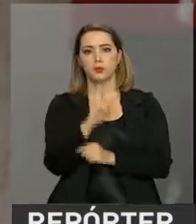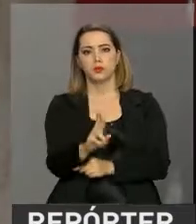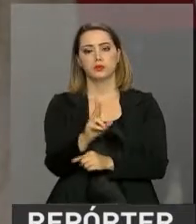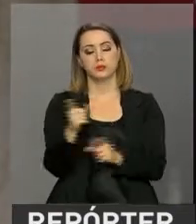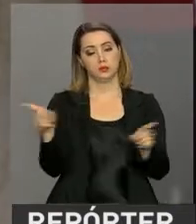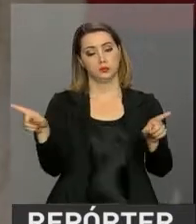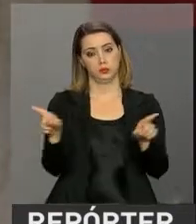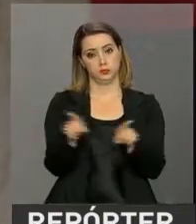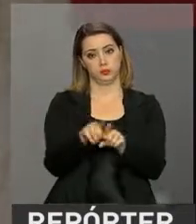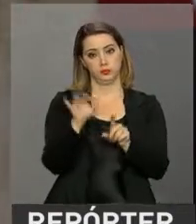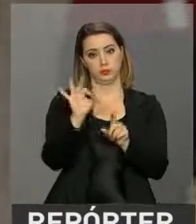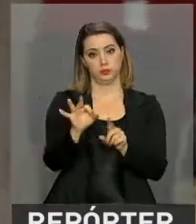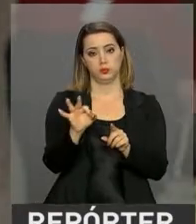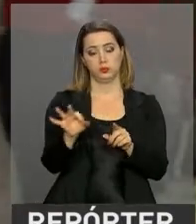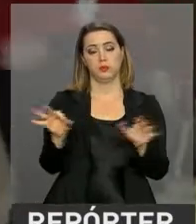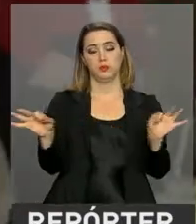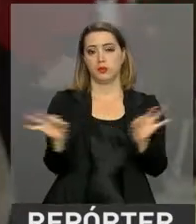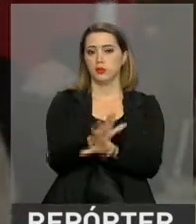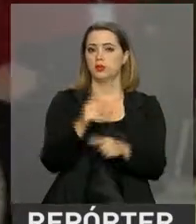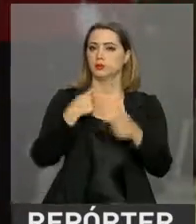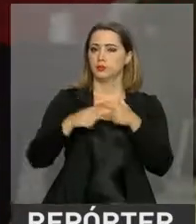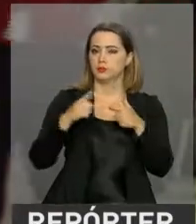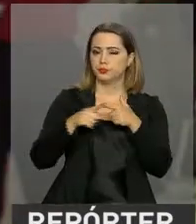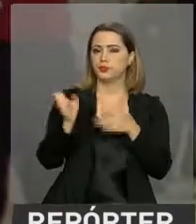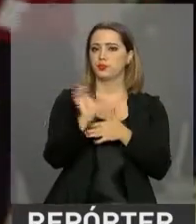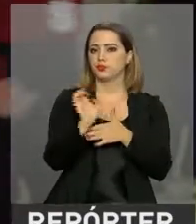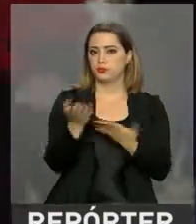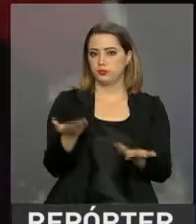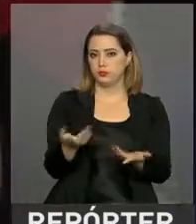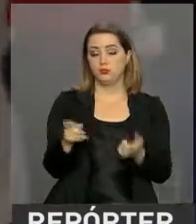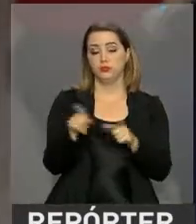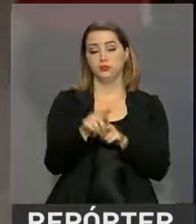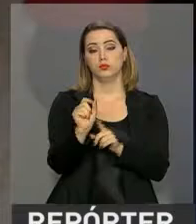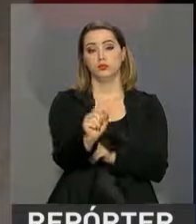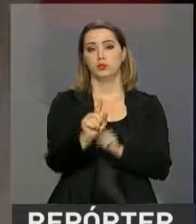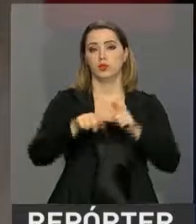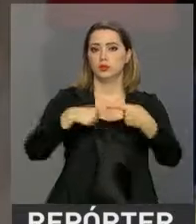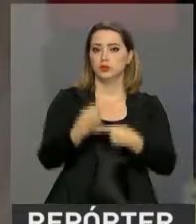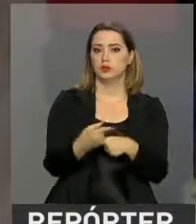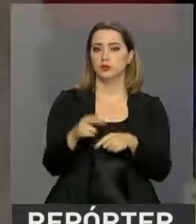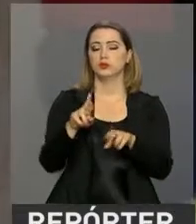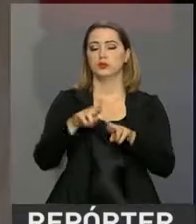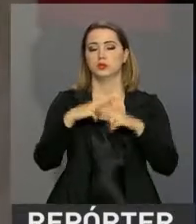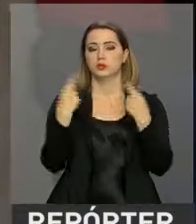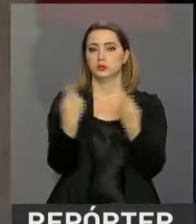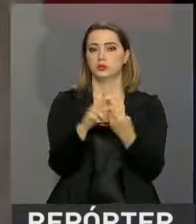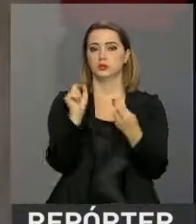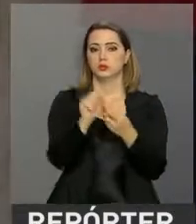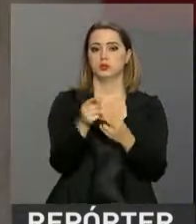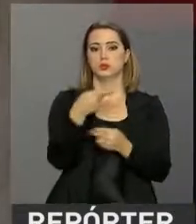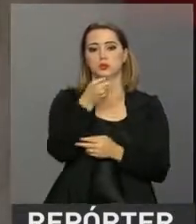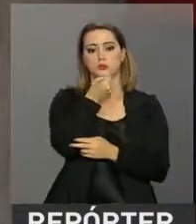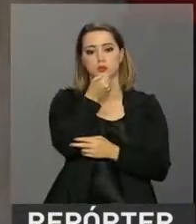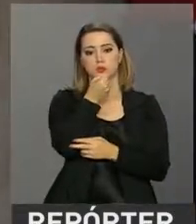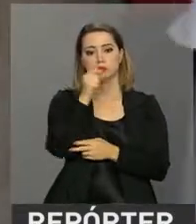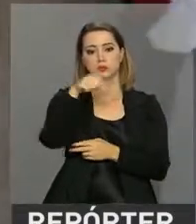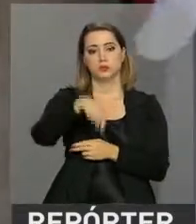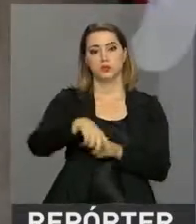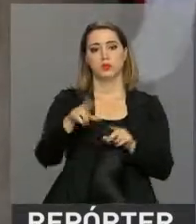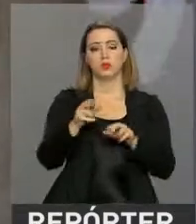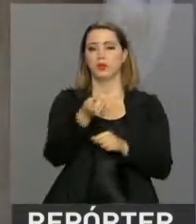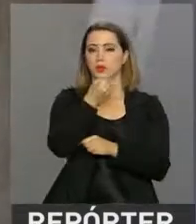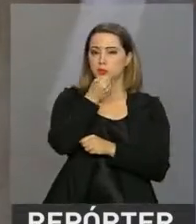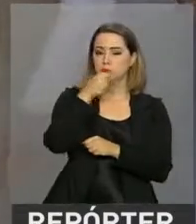União. A expectativa é que, ao final desse encontro, representantes do governo e governadores desçam para falar com a imprensa. Já há